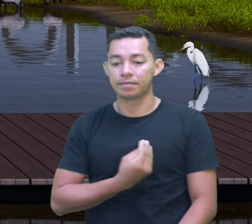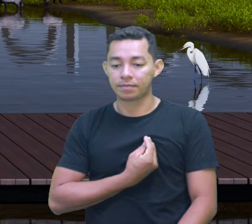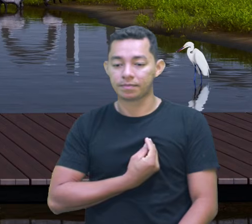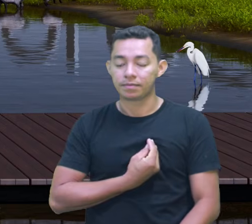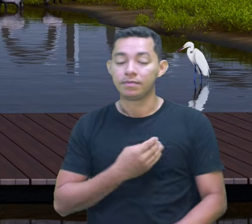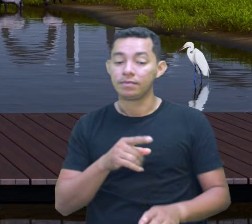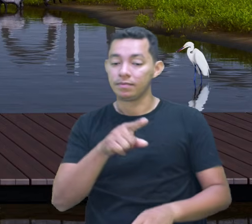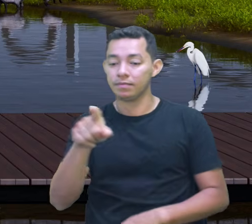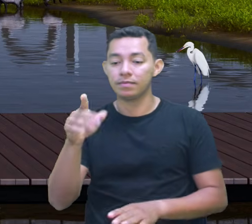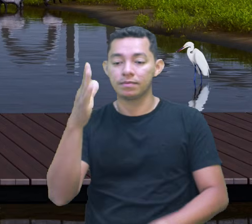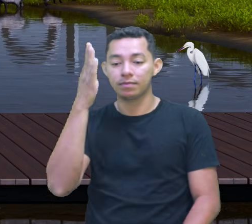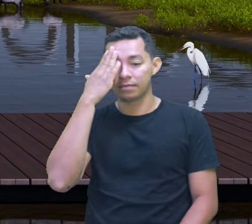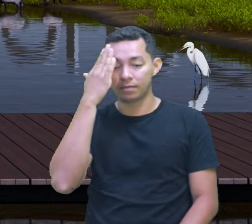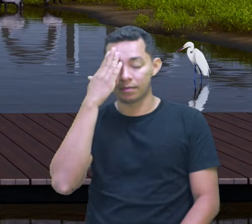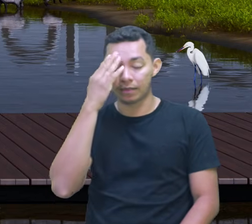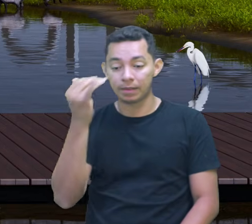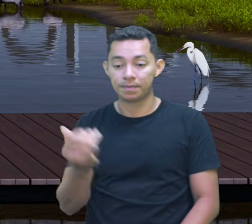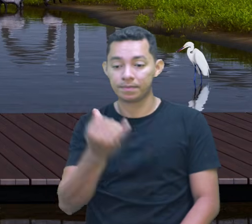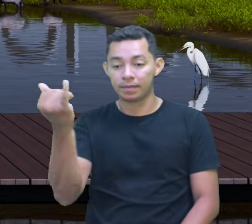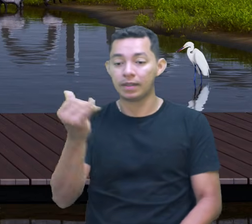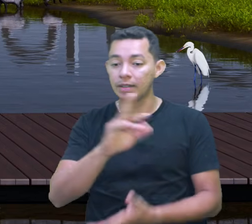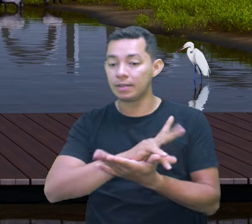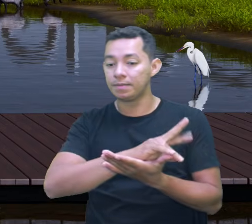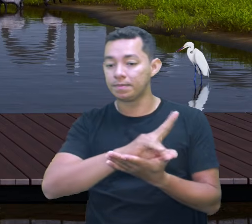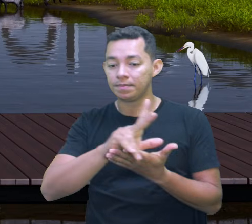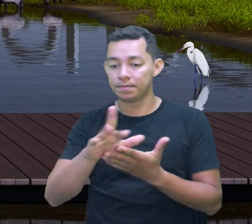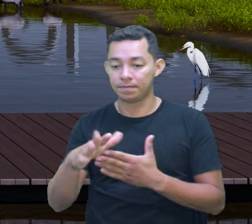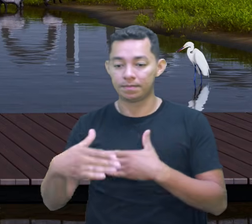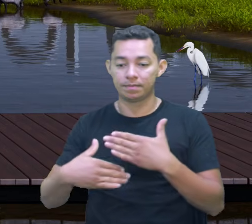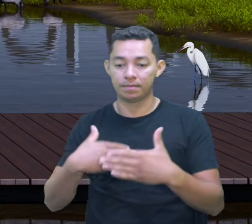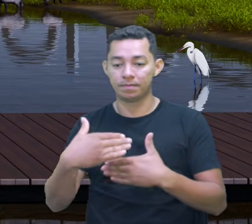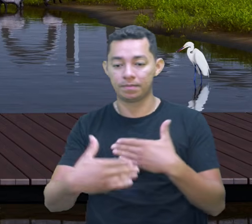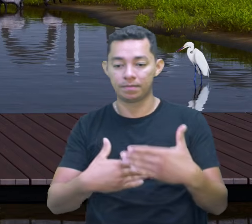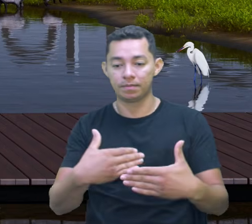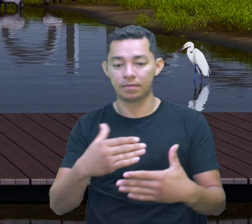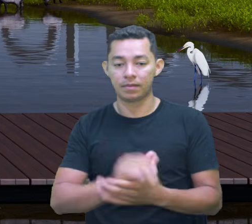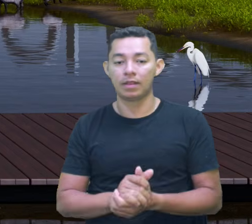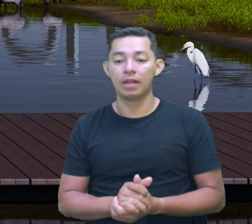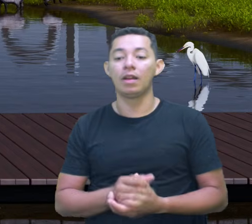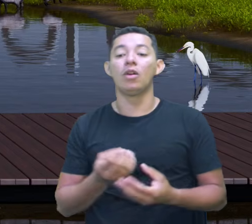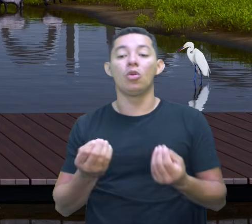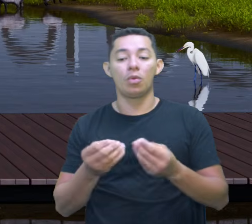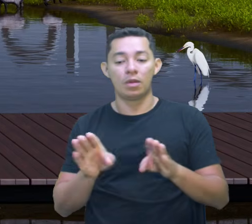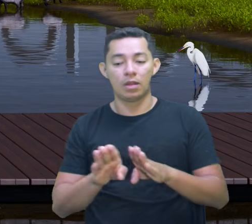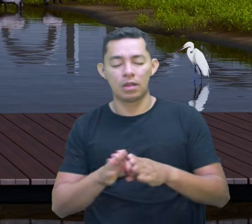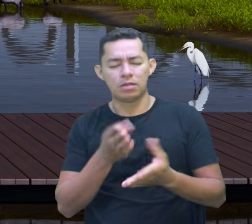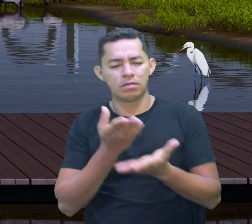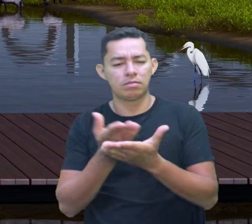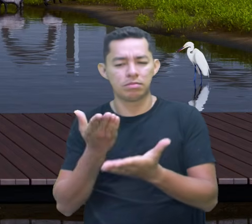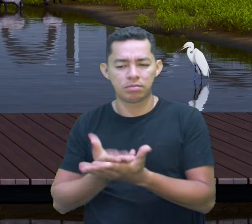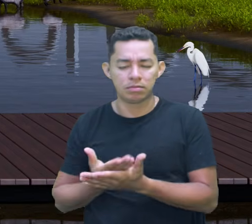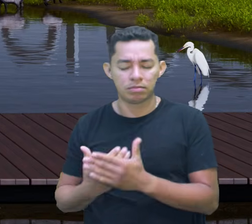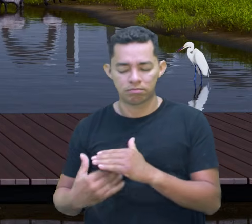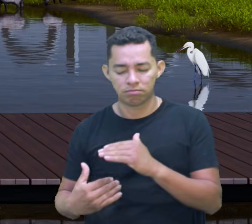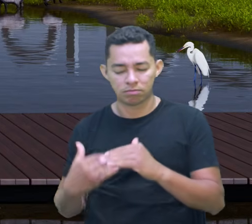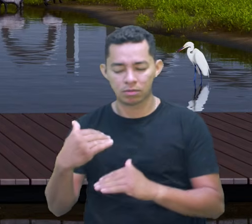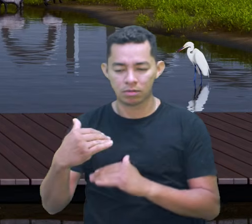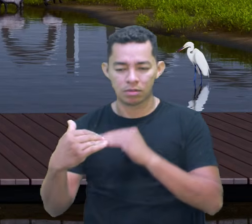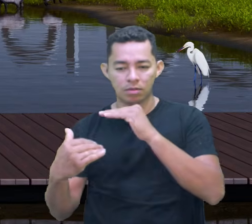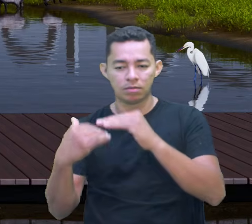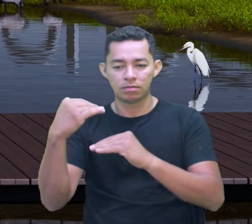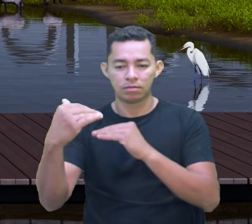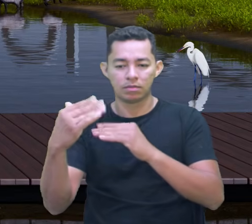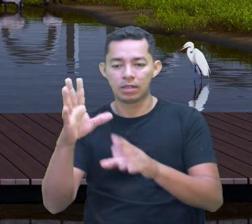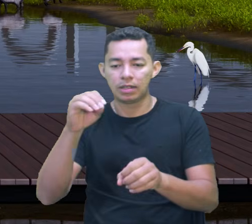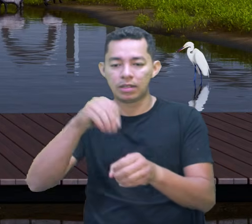muitos processos. E como nós estamos estudando a questão da evolução, né, a gente está dentro desse contexto